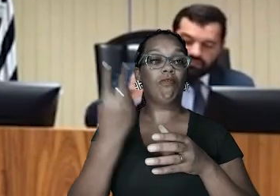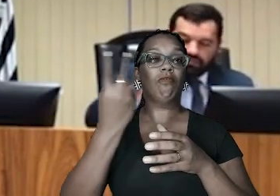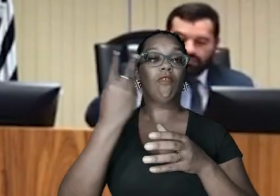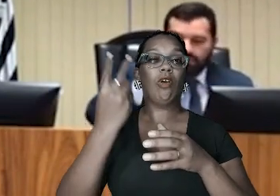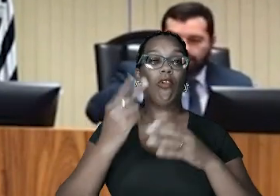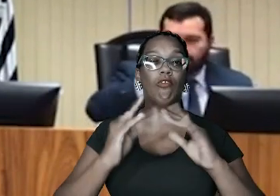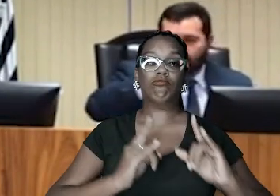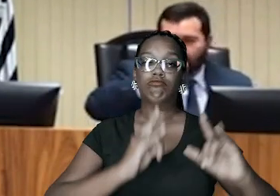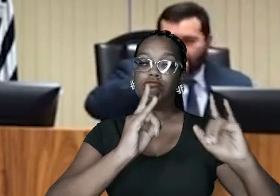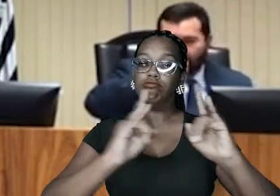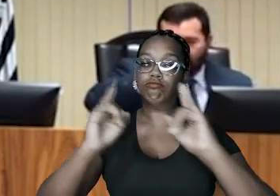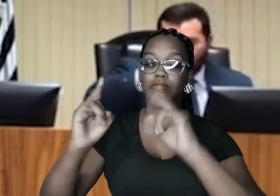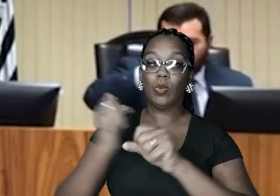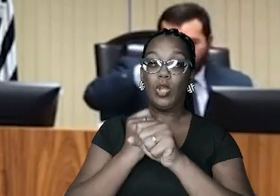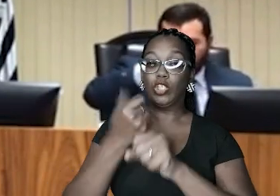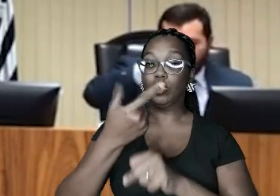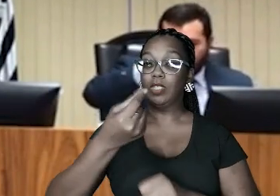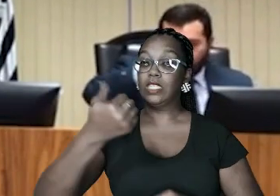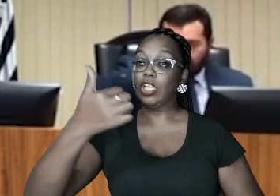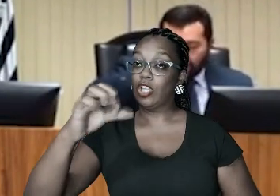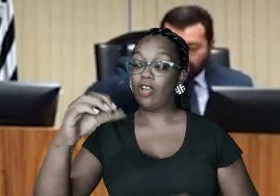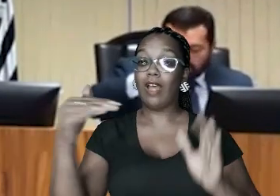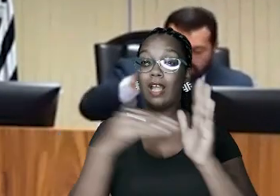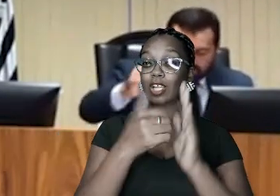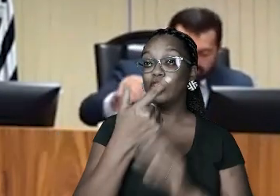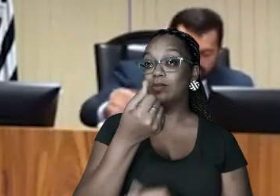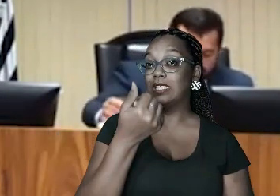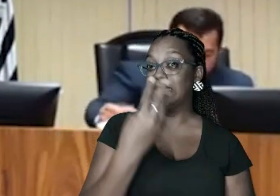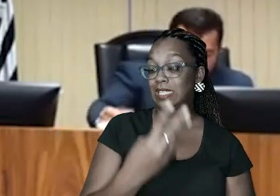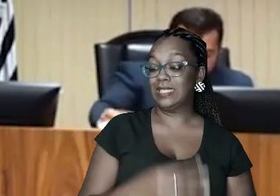o diretor da comissão de valores